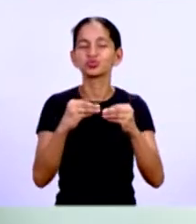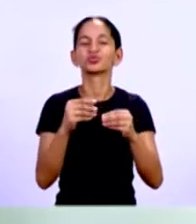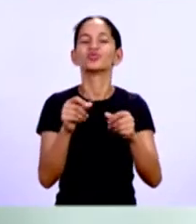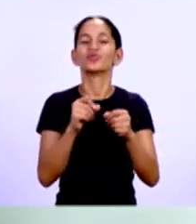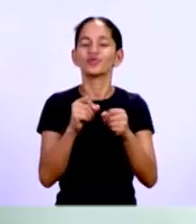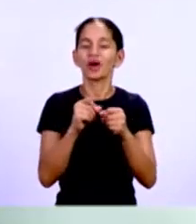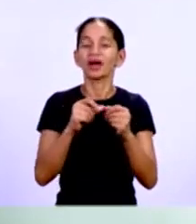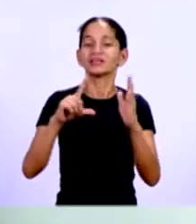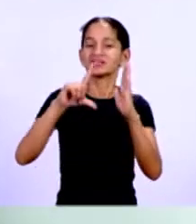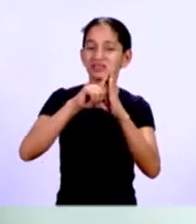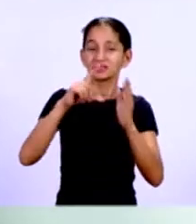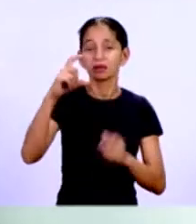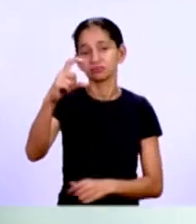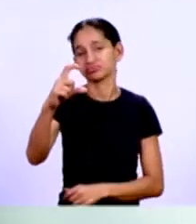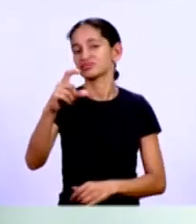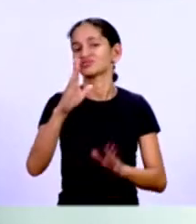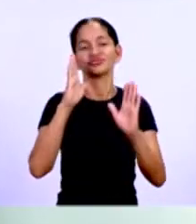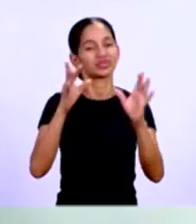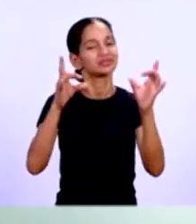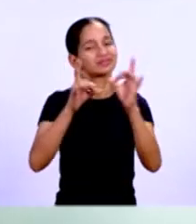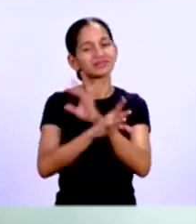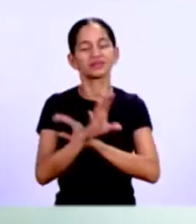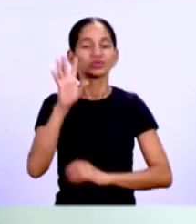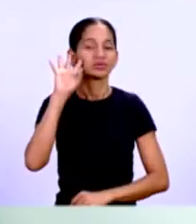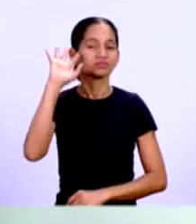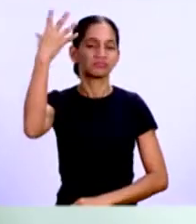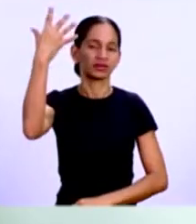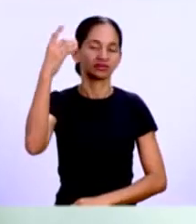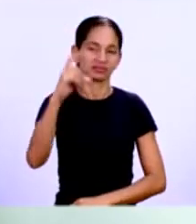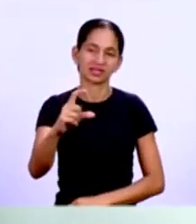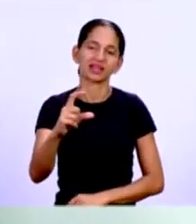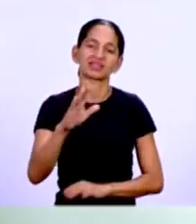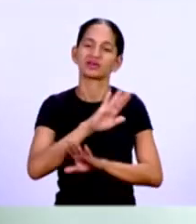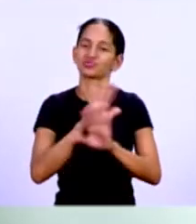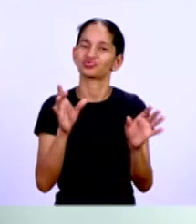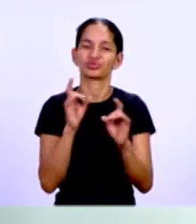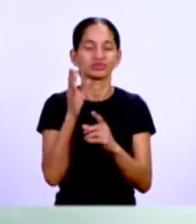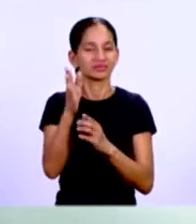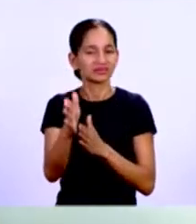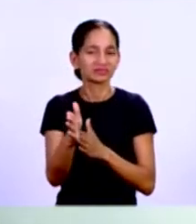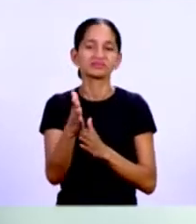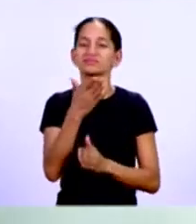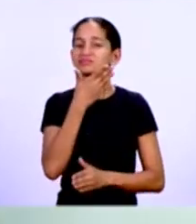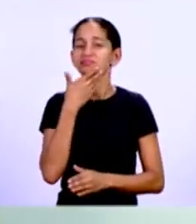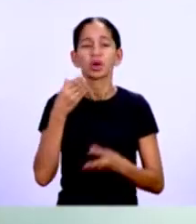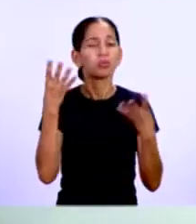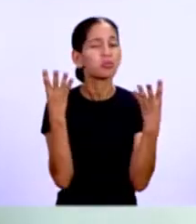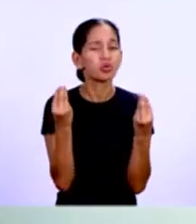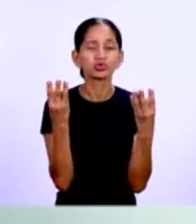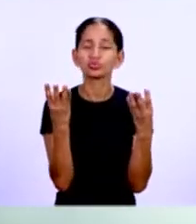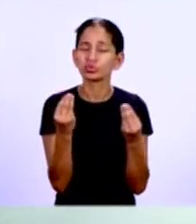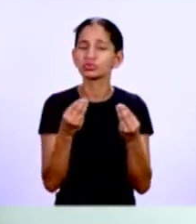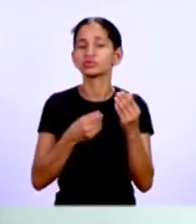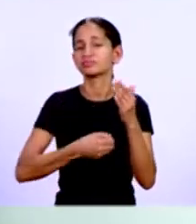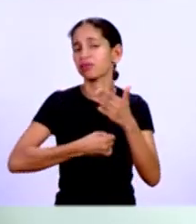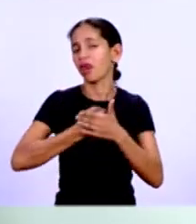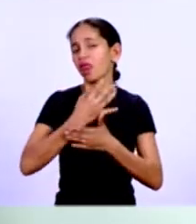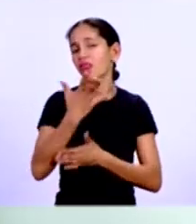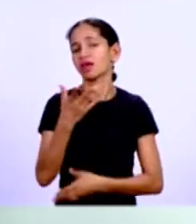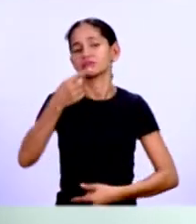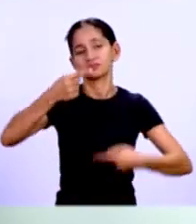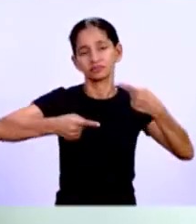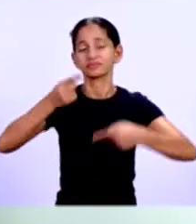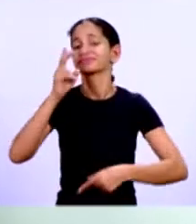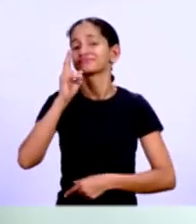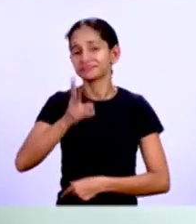crédito. Esse plásticozinho substituiu essa análise do crédito que a gente está discutindo, e muitas opções, muitas vezes o que é utilizado hoje em dia é o